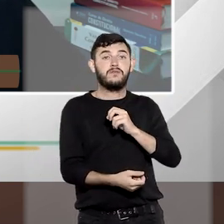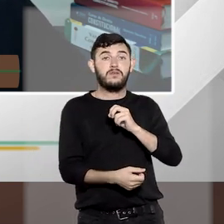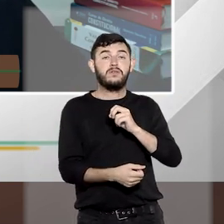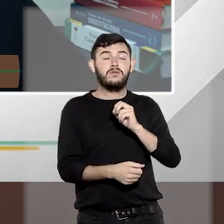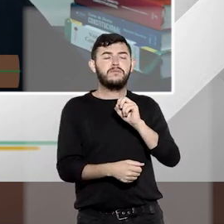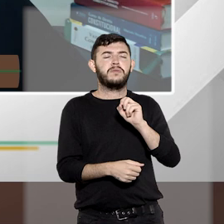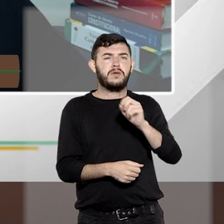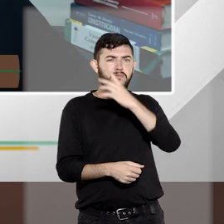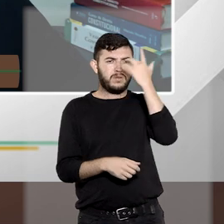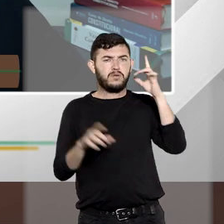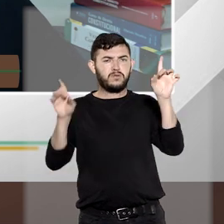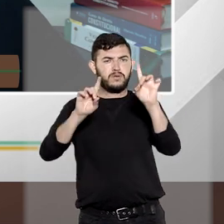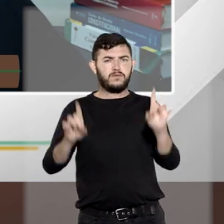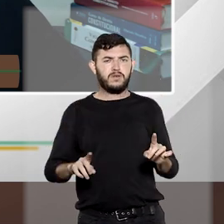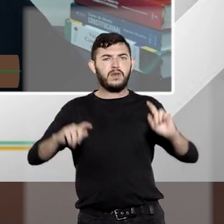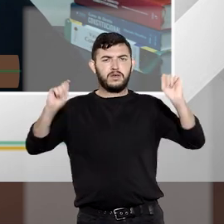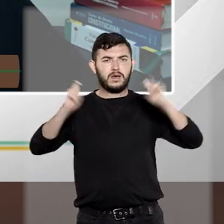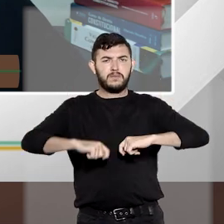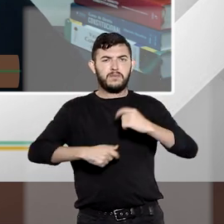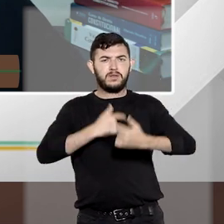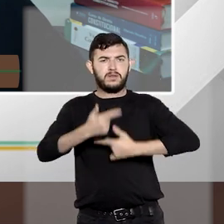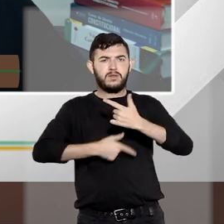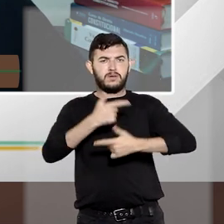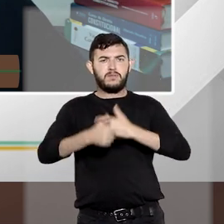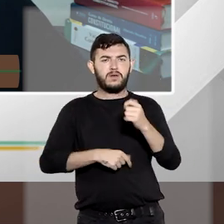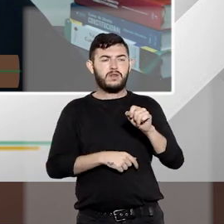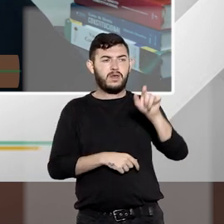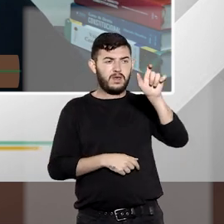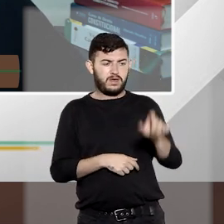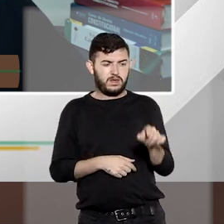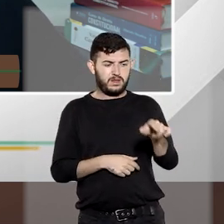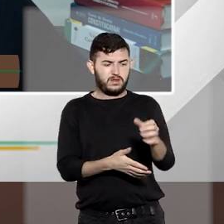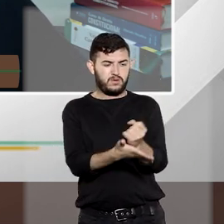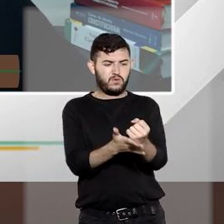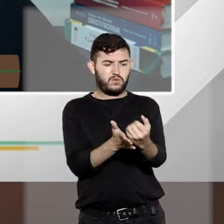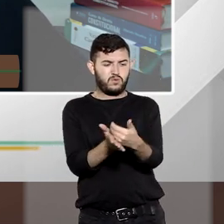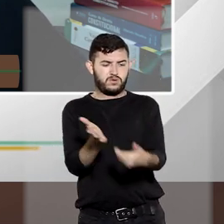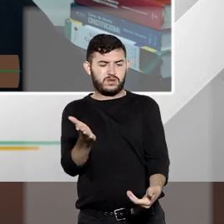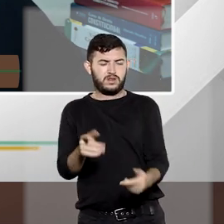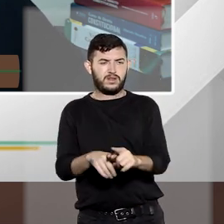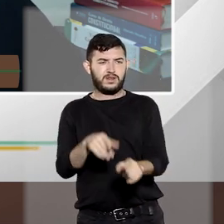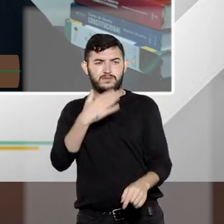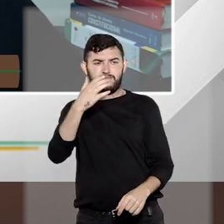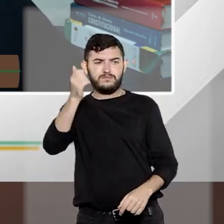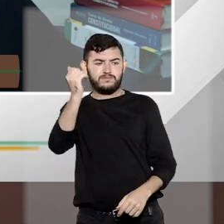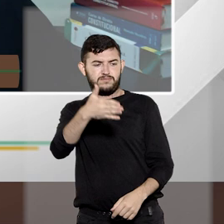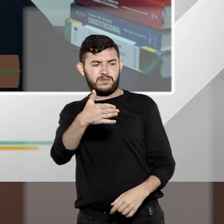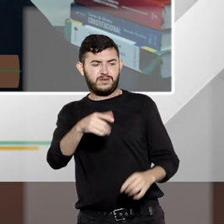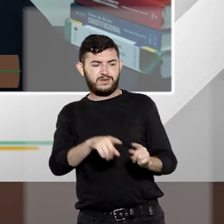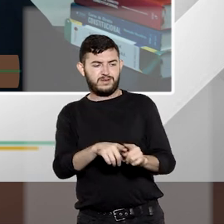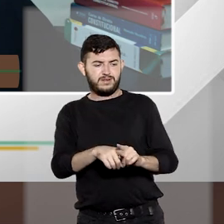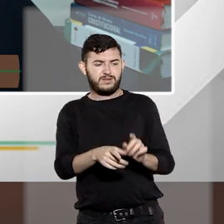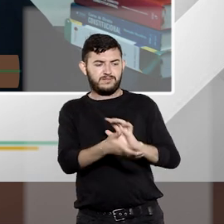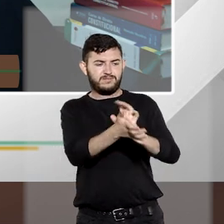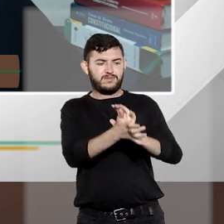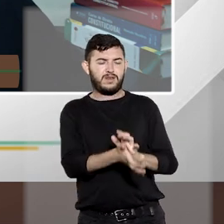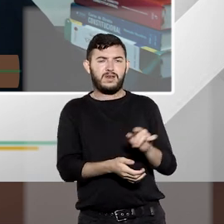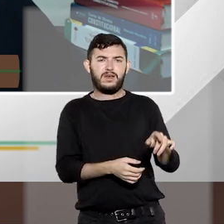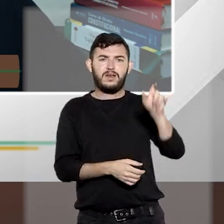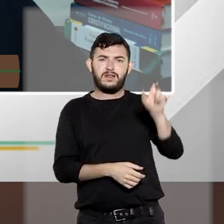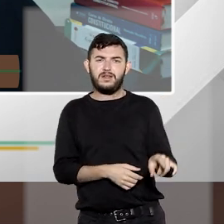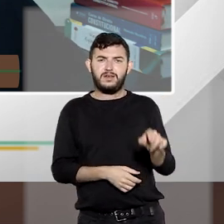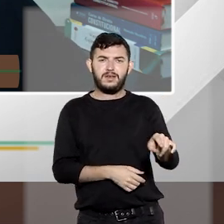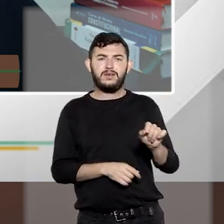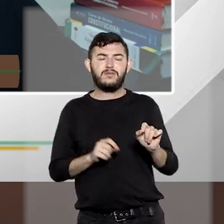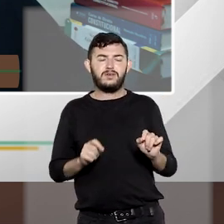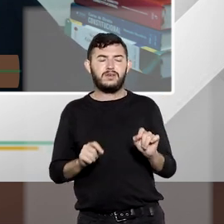ela é capaz de executar aquela função. Muitas das vezes ela é contratada subestimada, às vezes como um número, como uma estatística, e ela